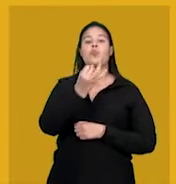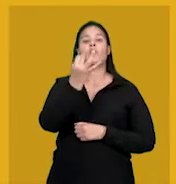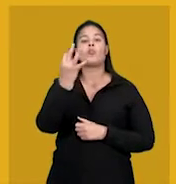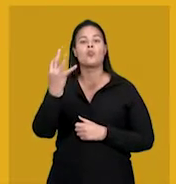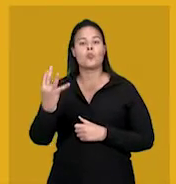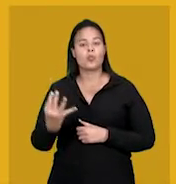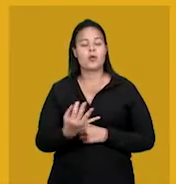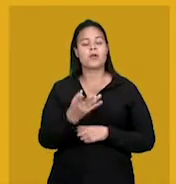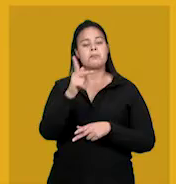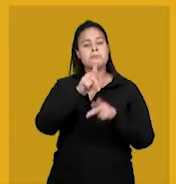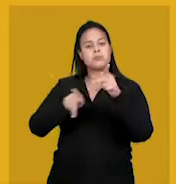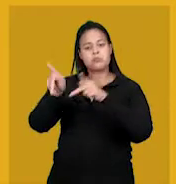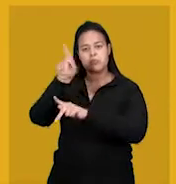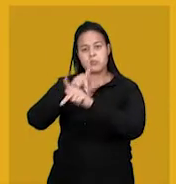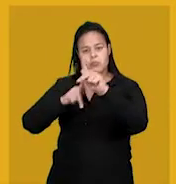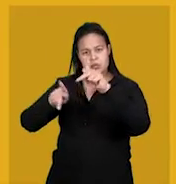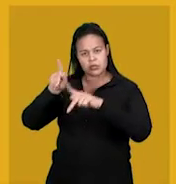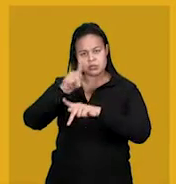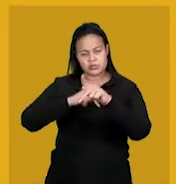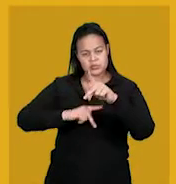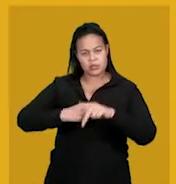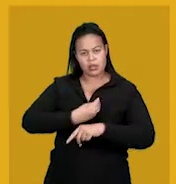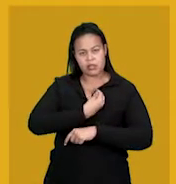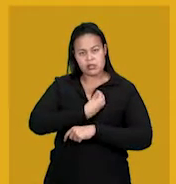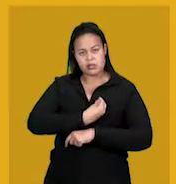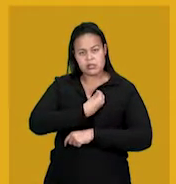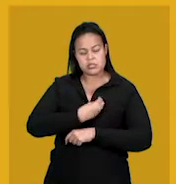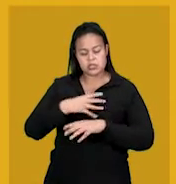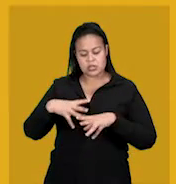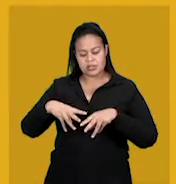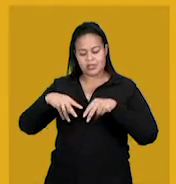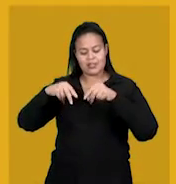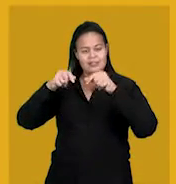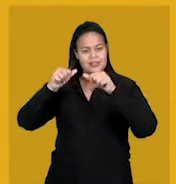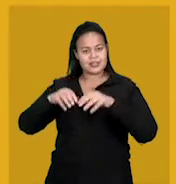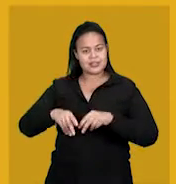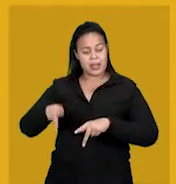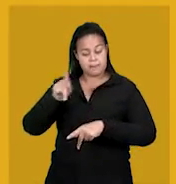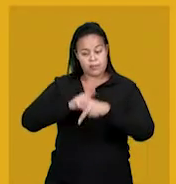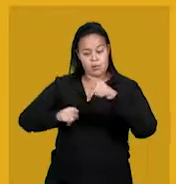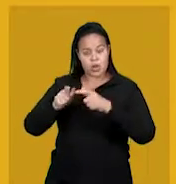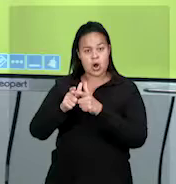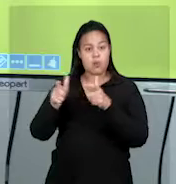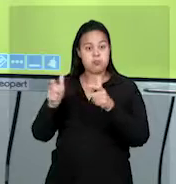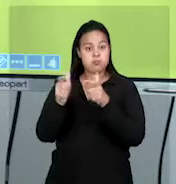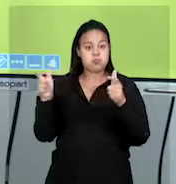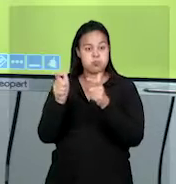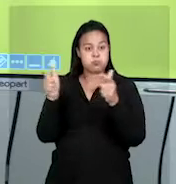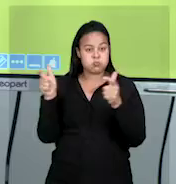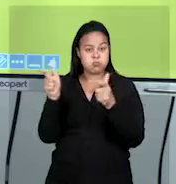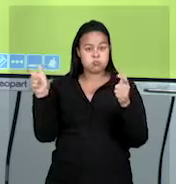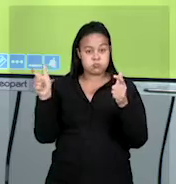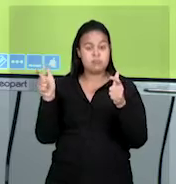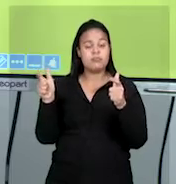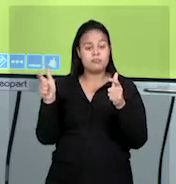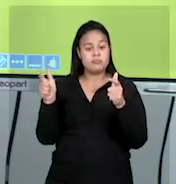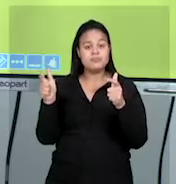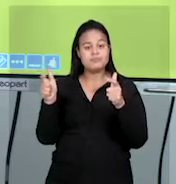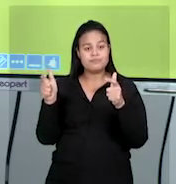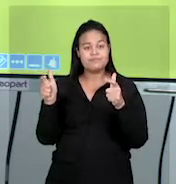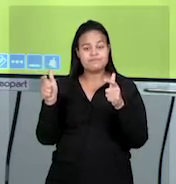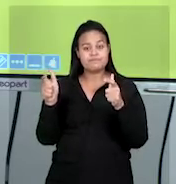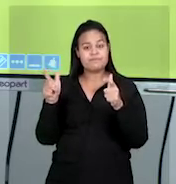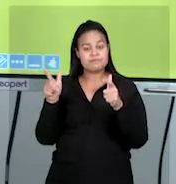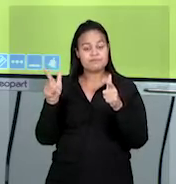de população que existe na Terra. Quanto mais populoso é o país, mais esse